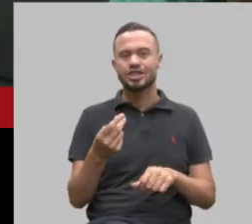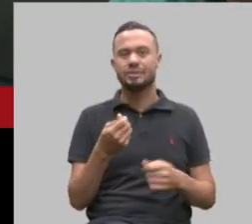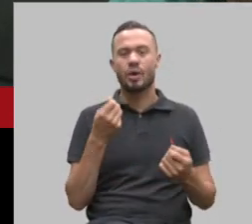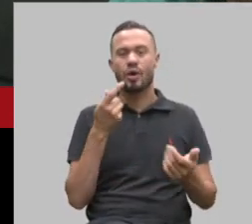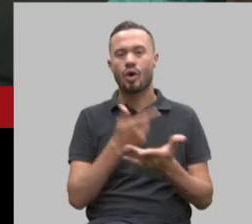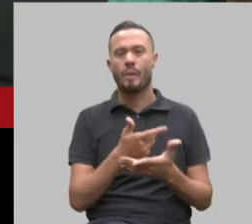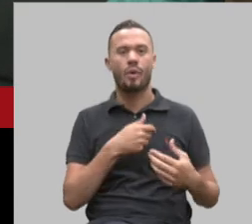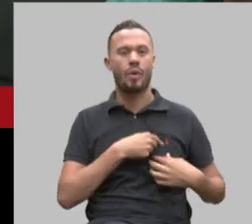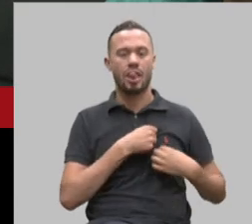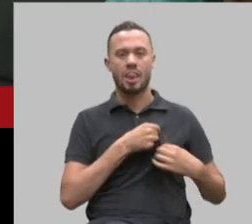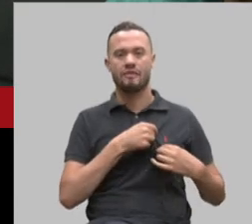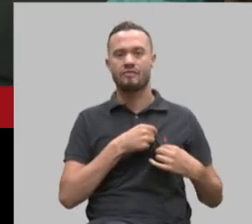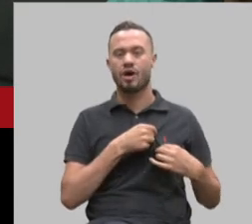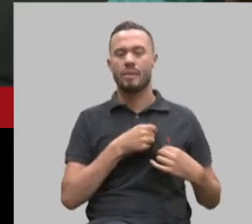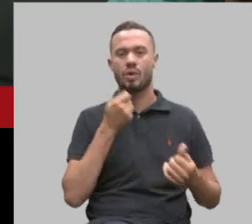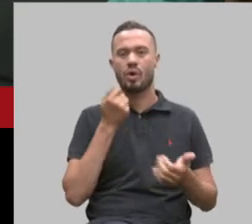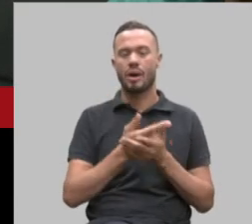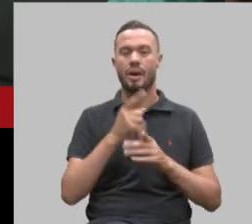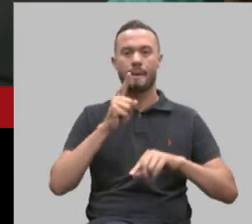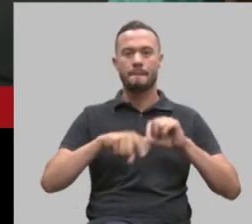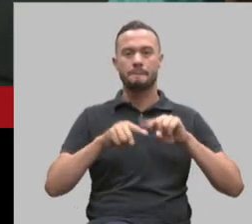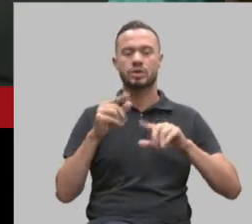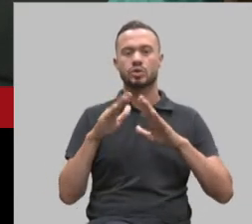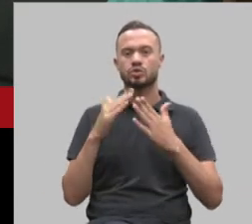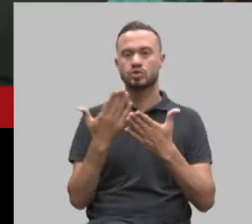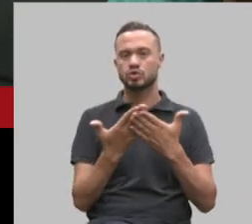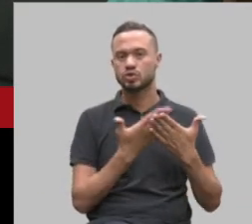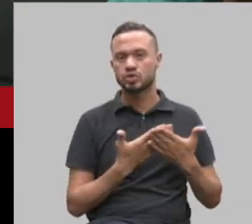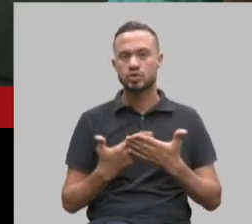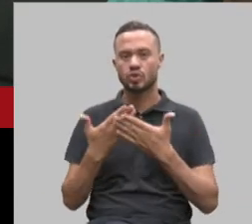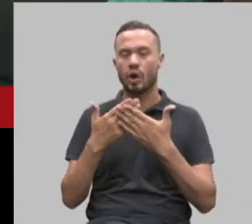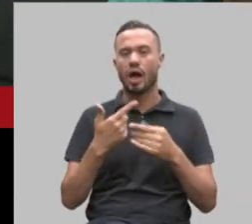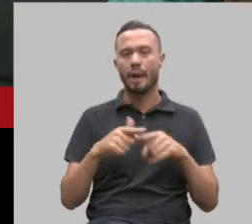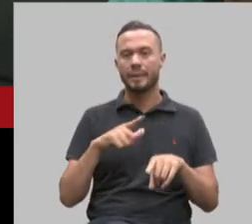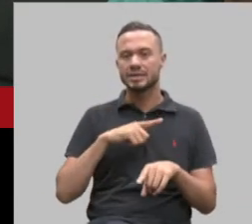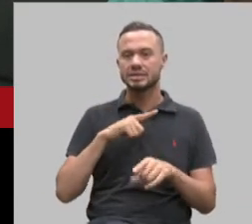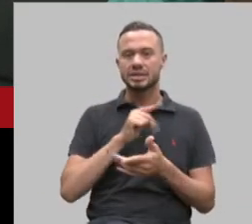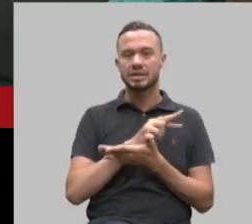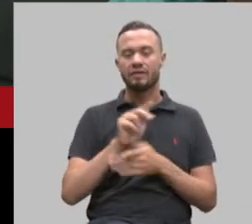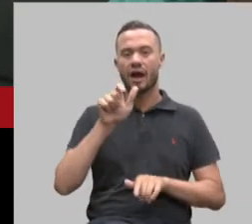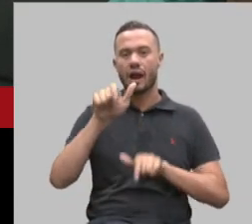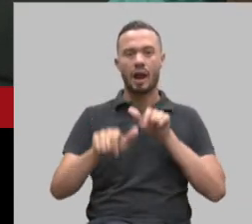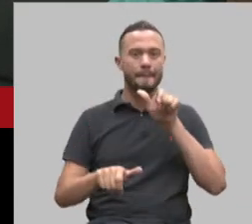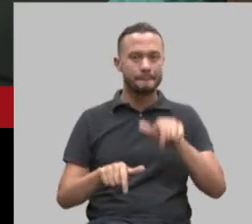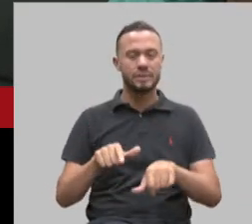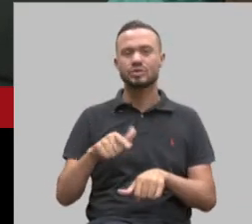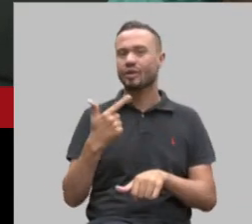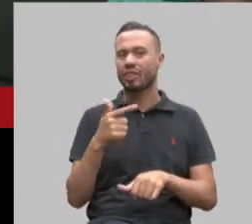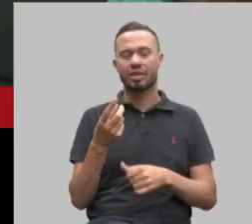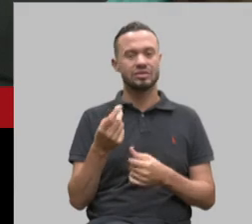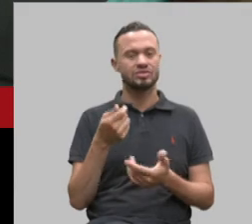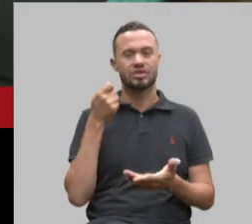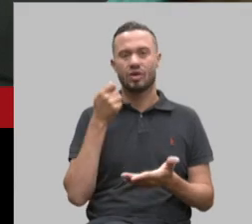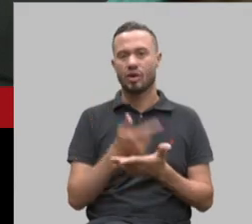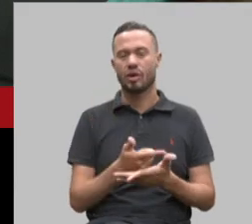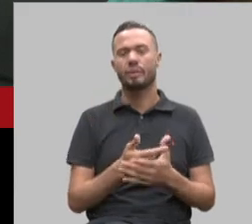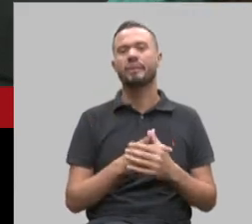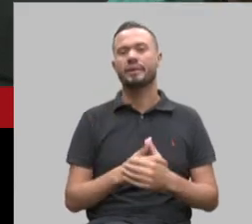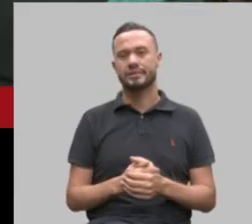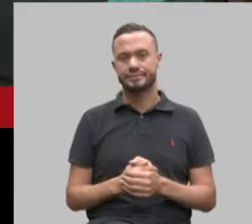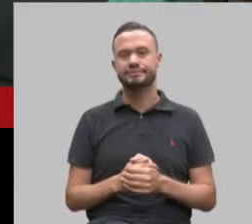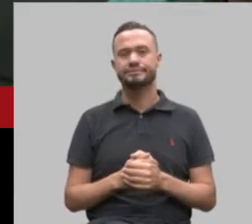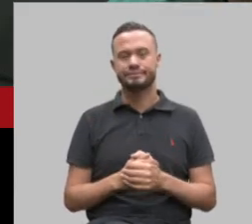condição de comprar o material escolar mas existem muitas pessoas que não tem condição de comprar isso é um fato Se